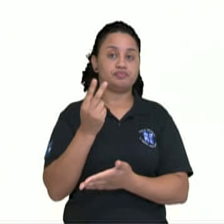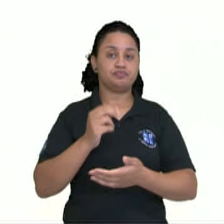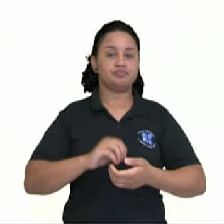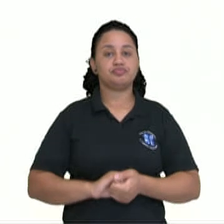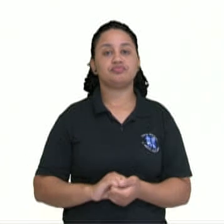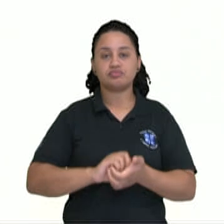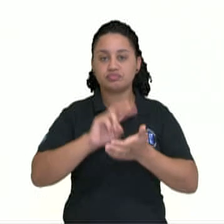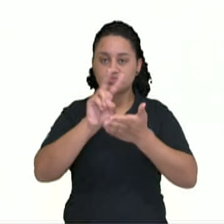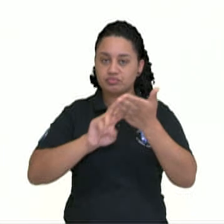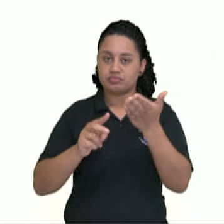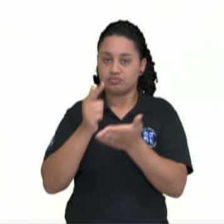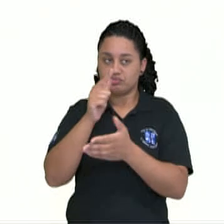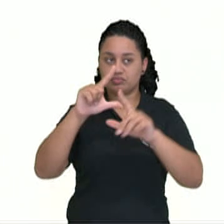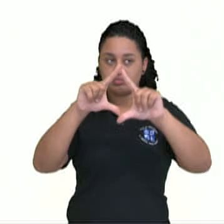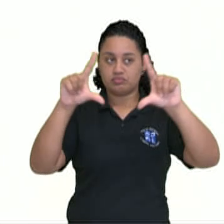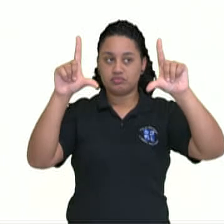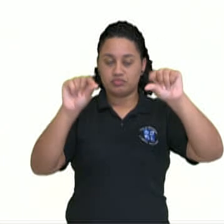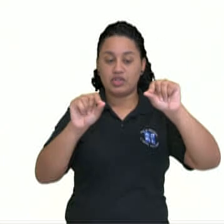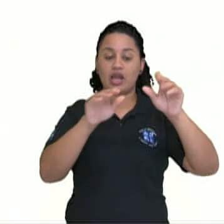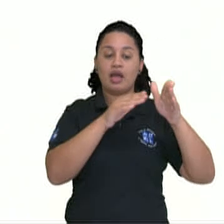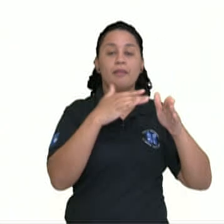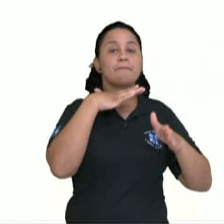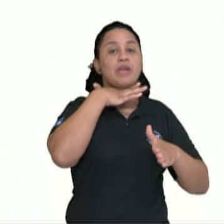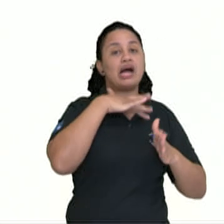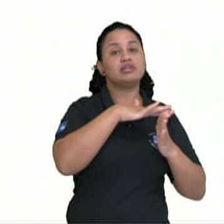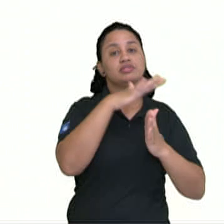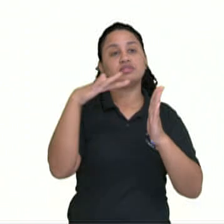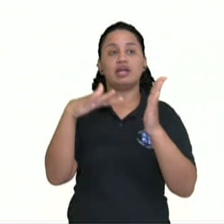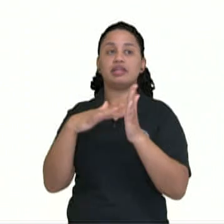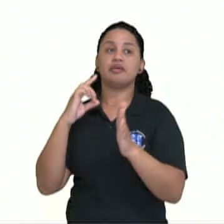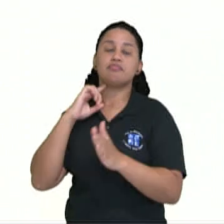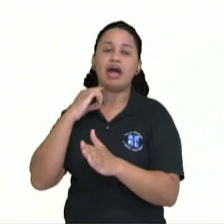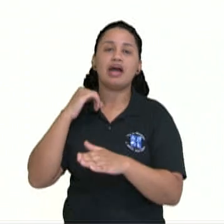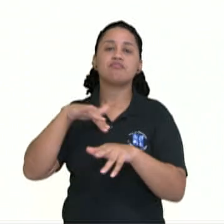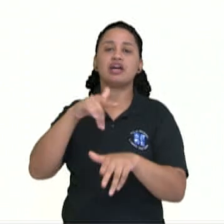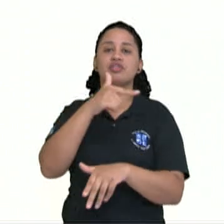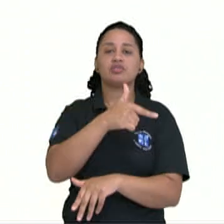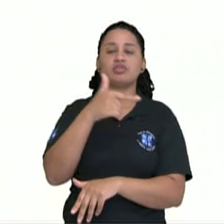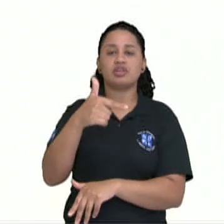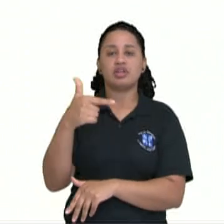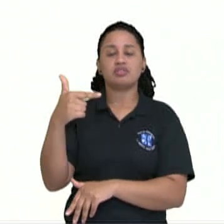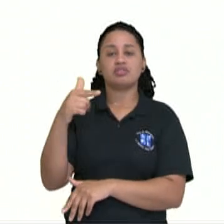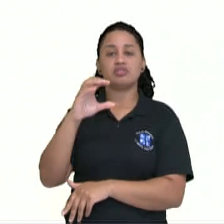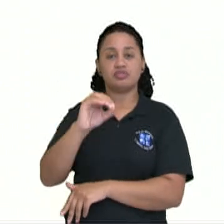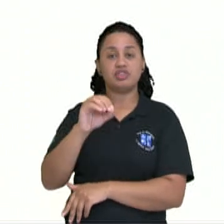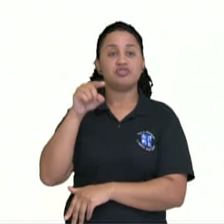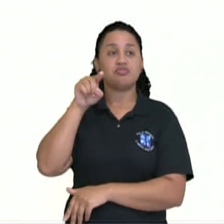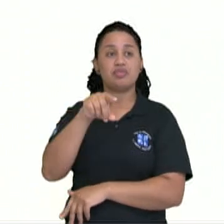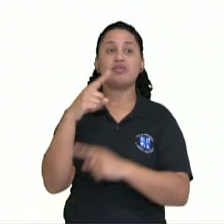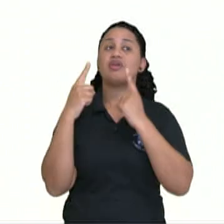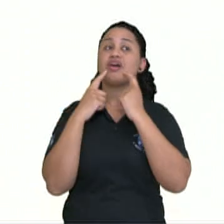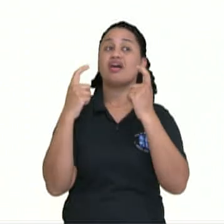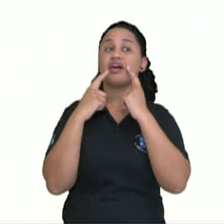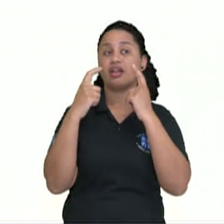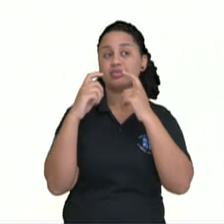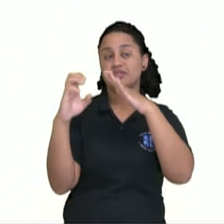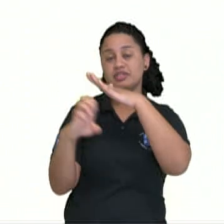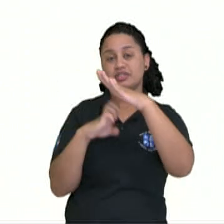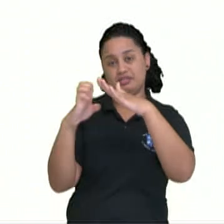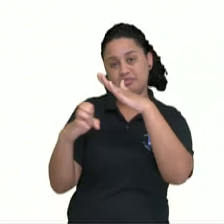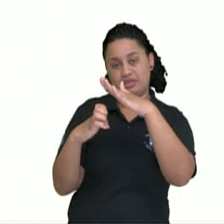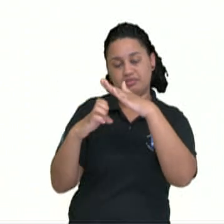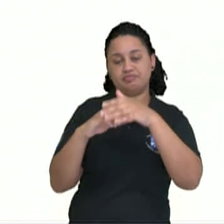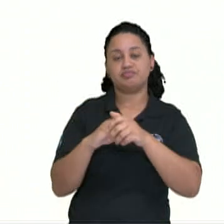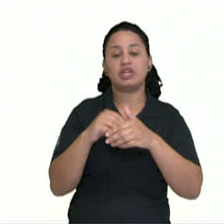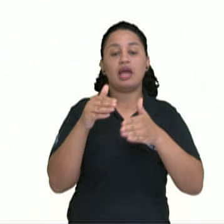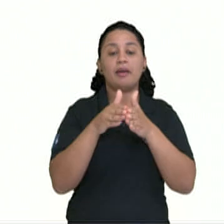aqui o trecho. Entre março e maio foram mais de 220 mil reclamações formais contra as operadoras de telefonia. No